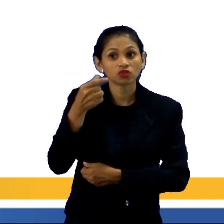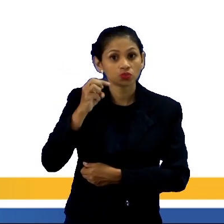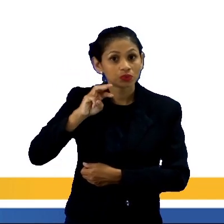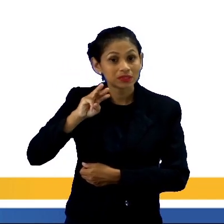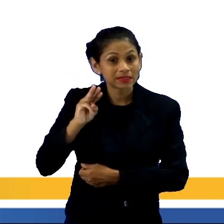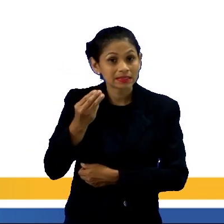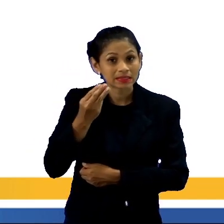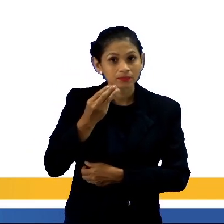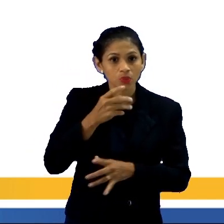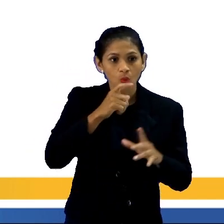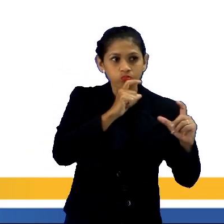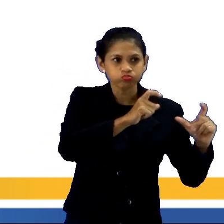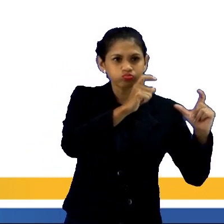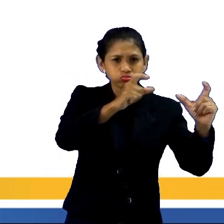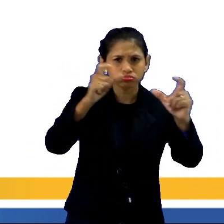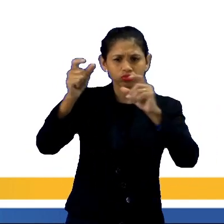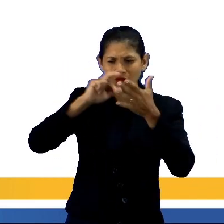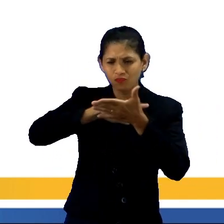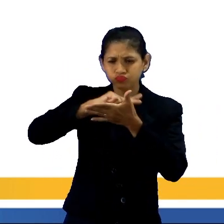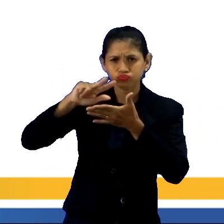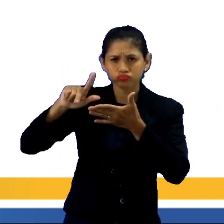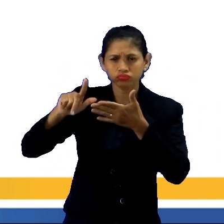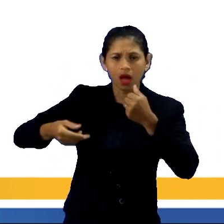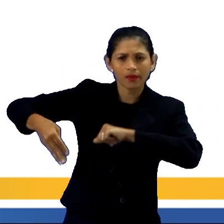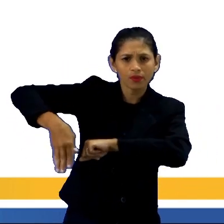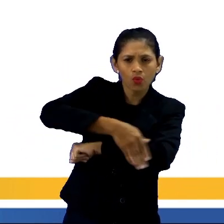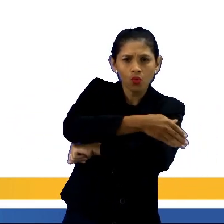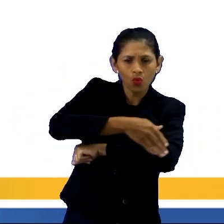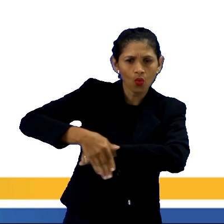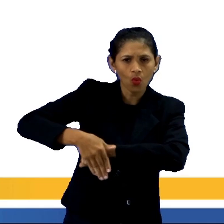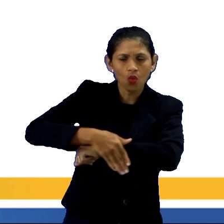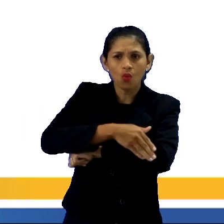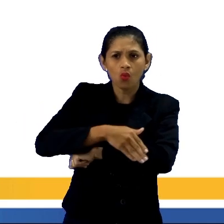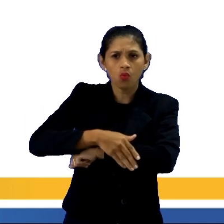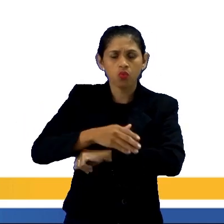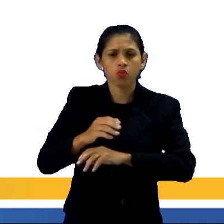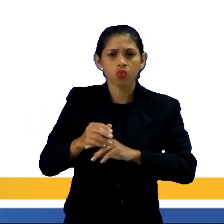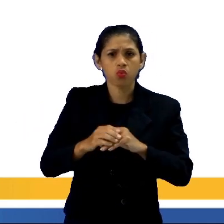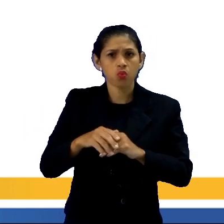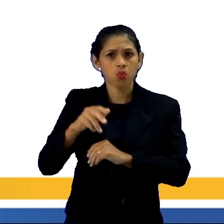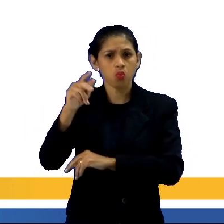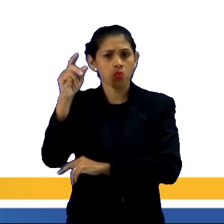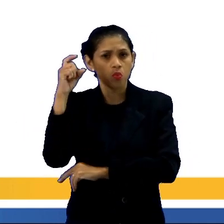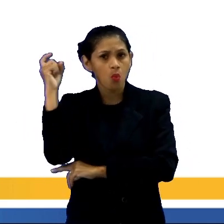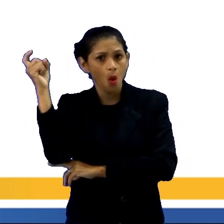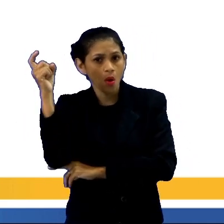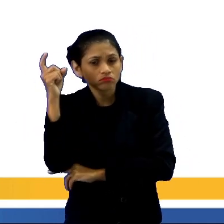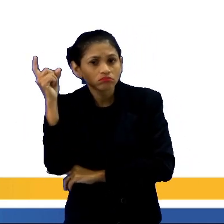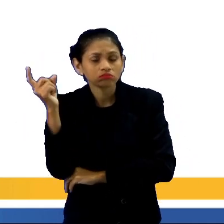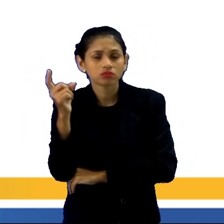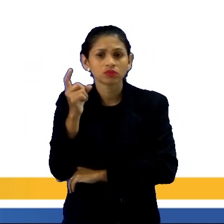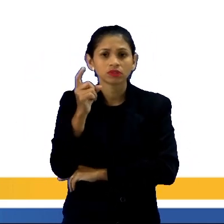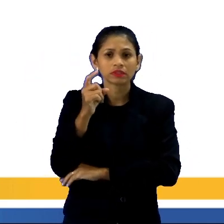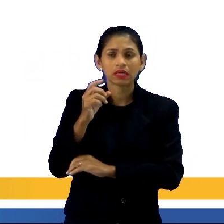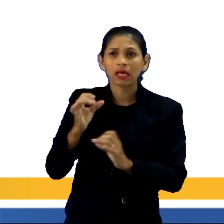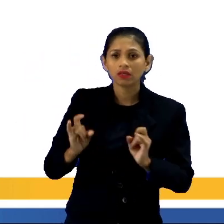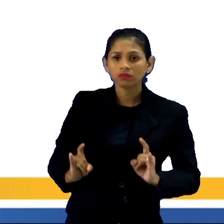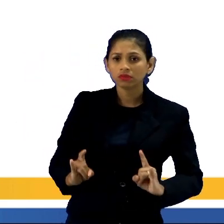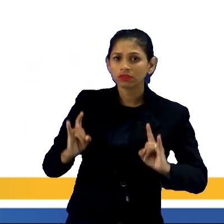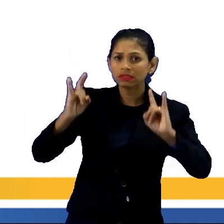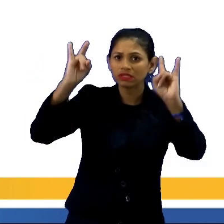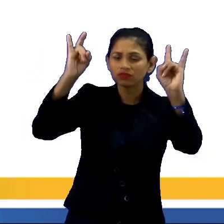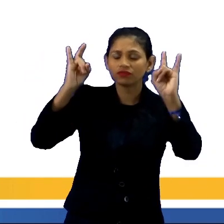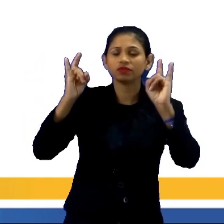de outras milhares colocadas em ruas, museus, parques, hotéis, edifícios comerciais